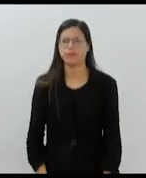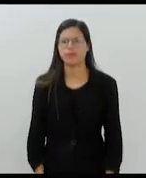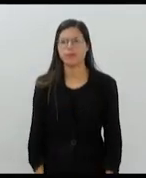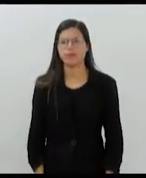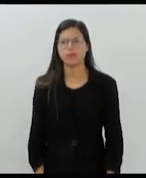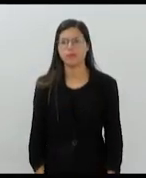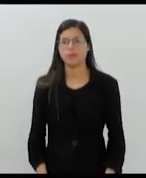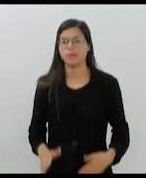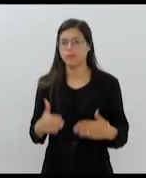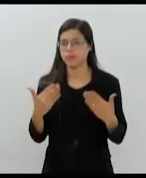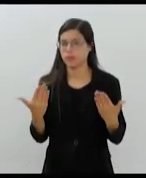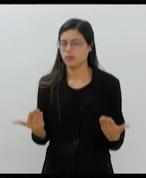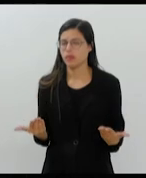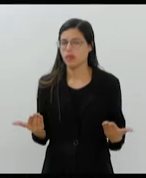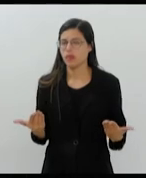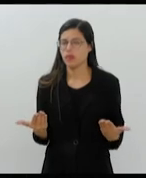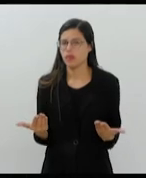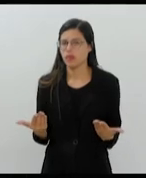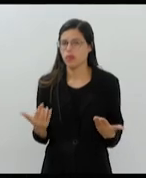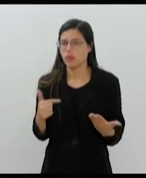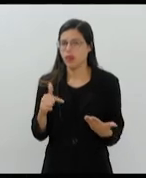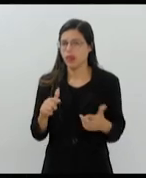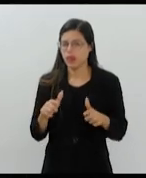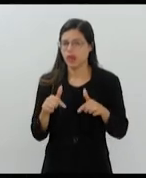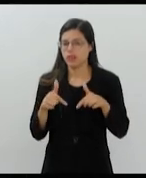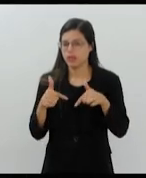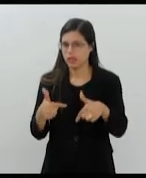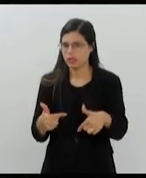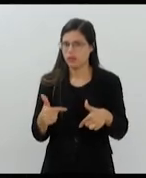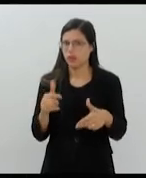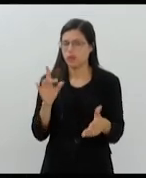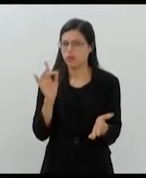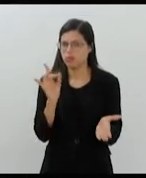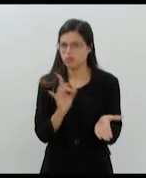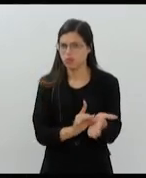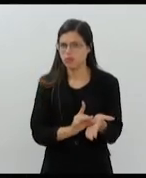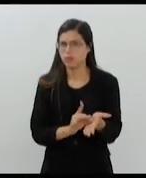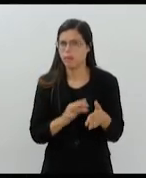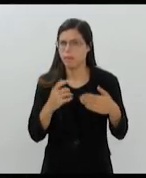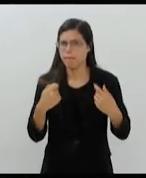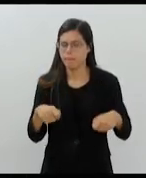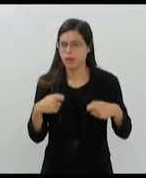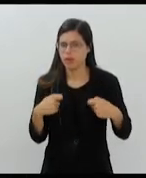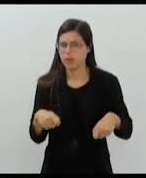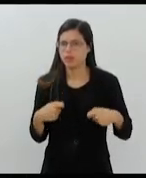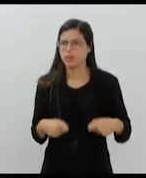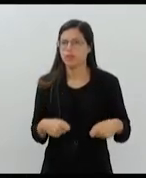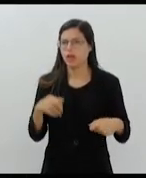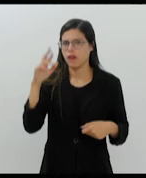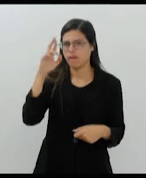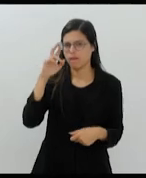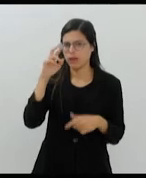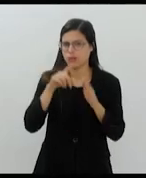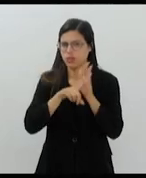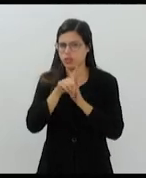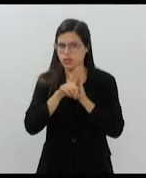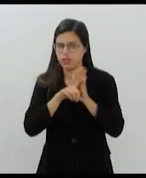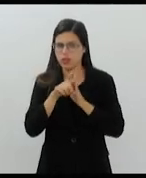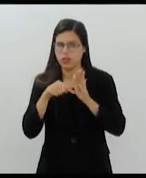Então, essa operação, de fato, precisa ser investigada a